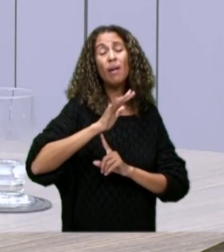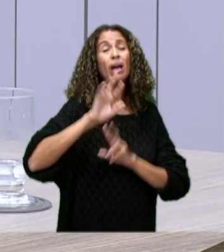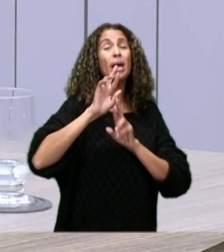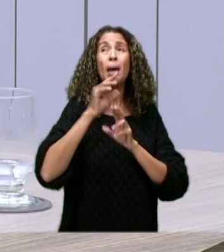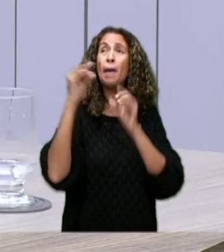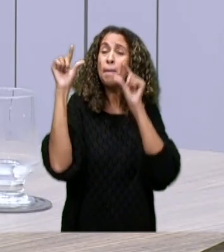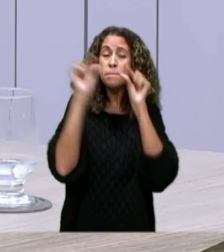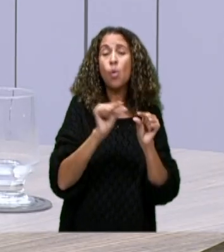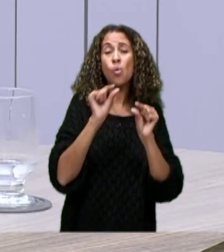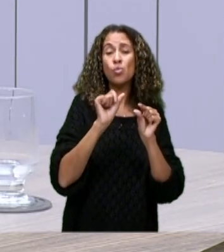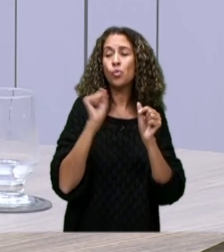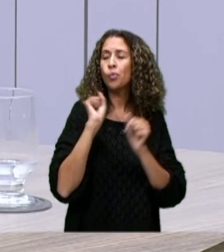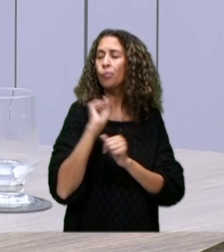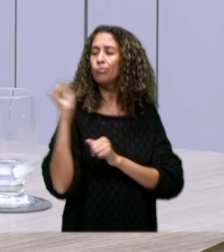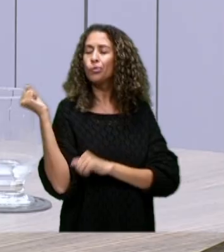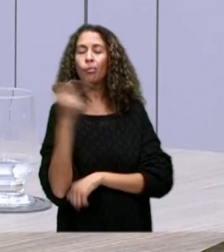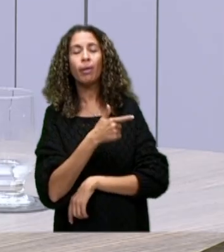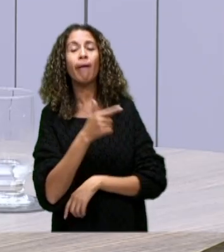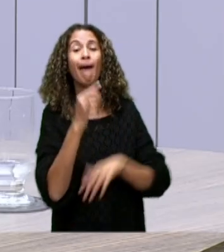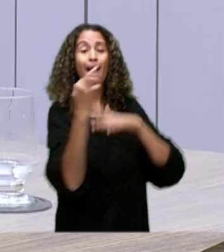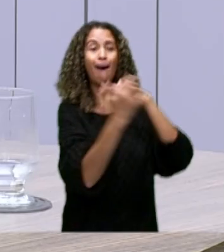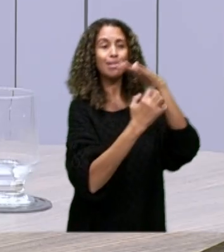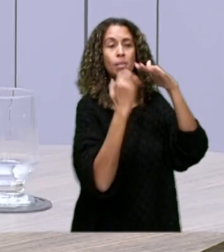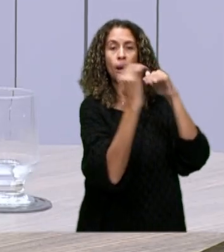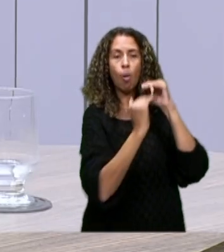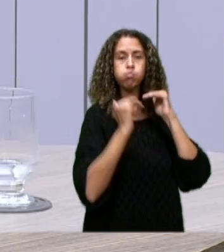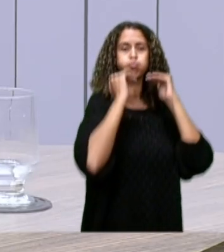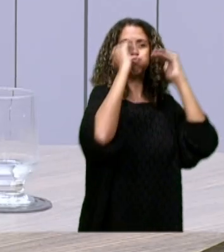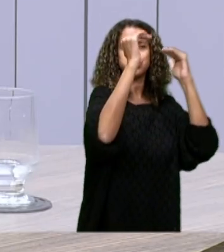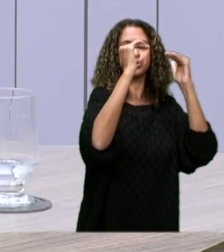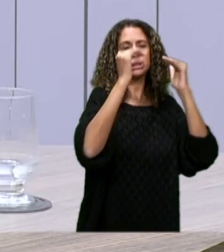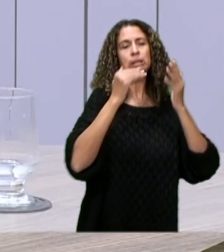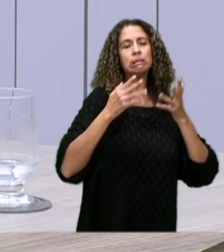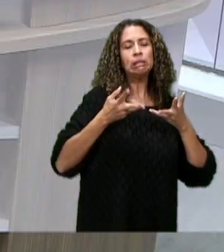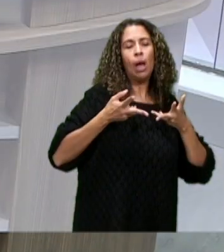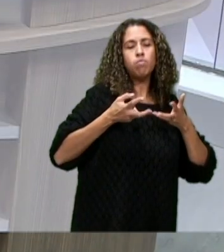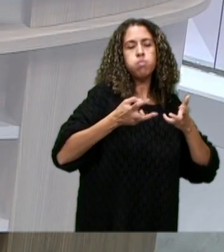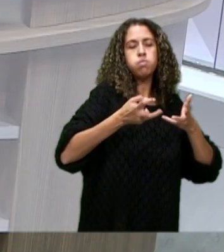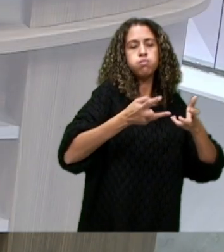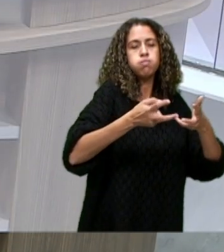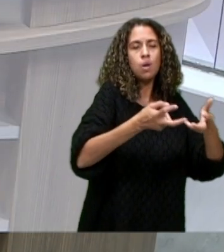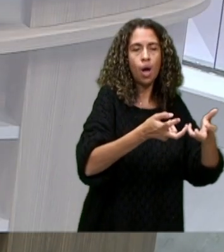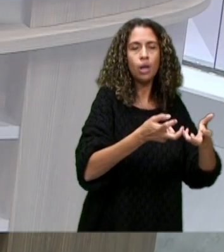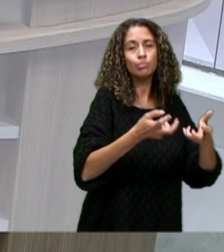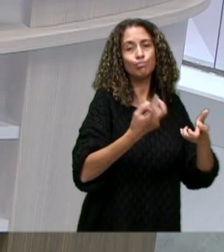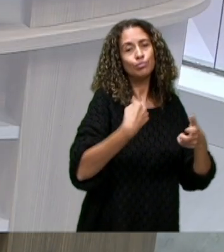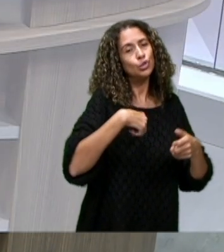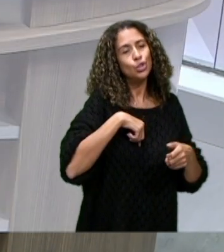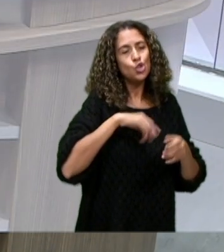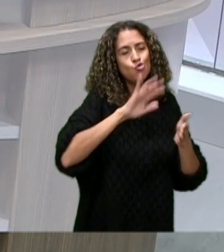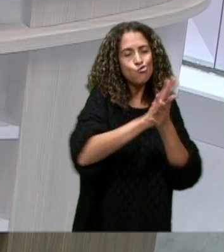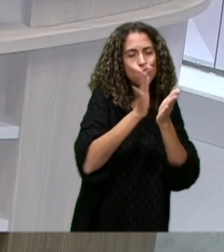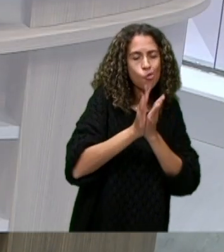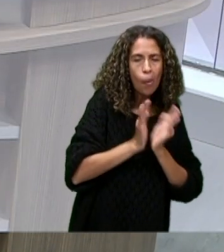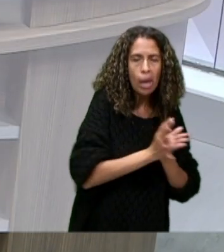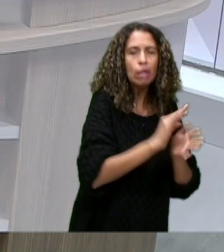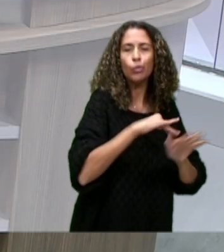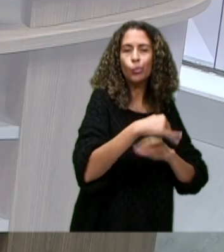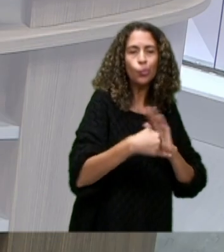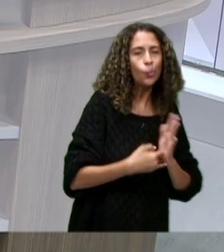grandes corporações que continuam ganhando dinheiro. E cada vez mais, né? E devastando cada vez mais, e mais gado, e